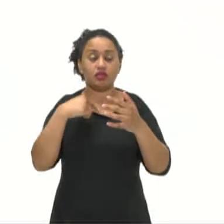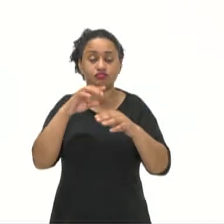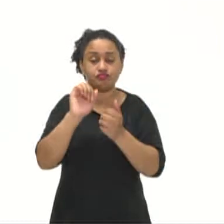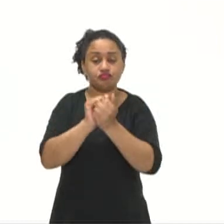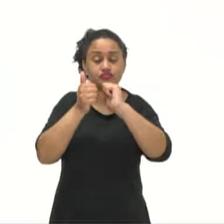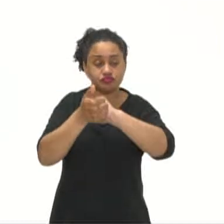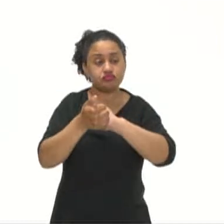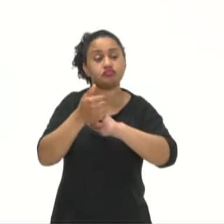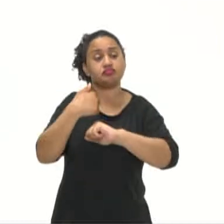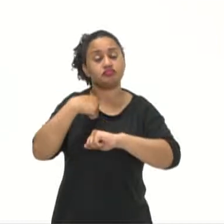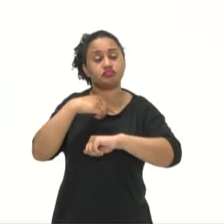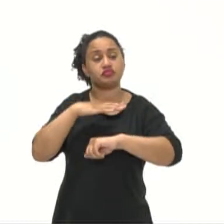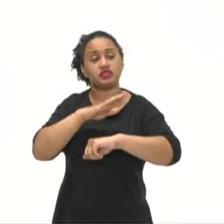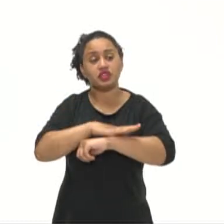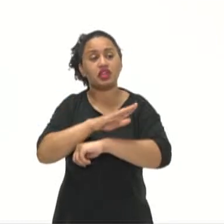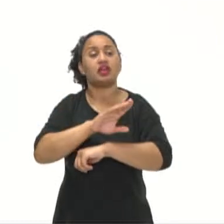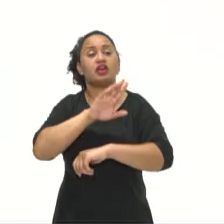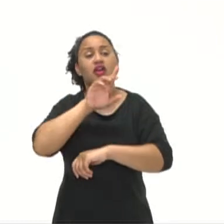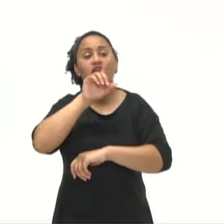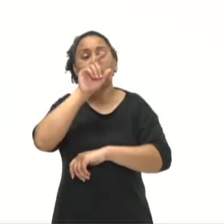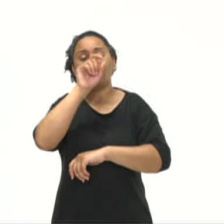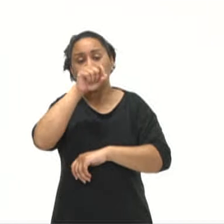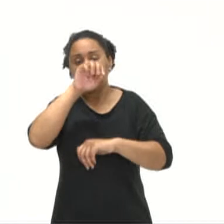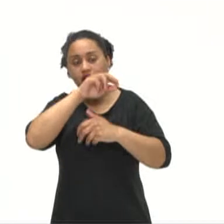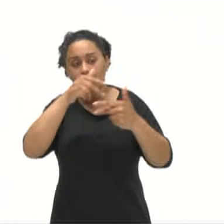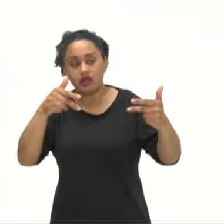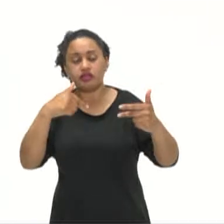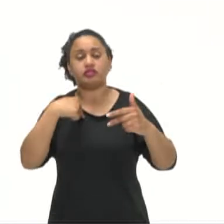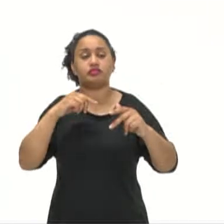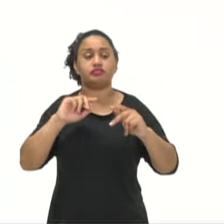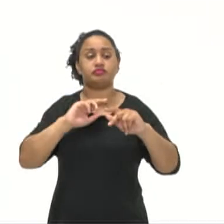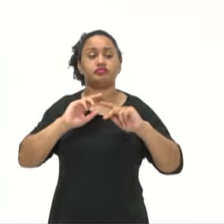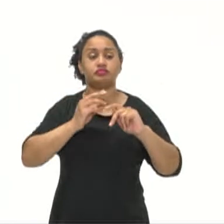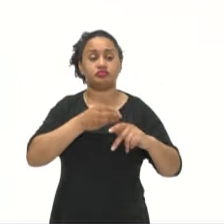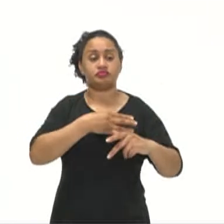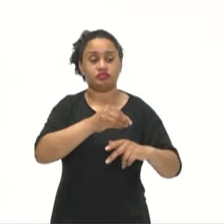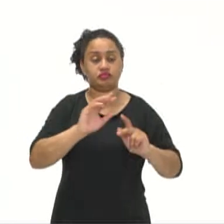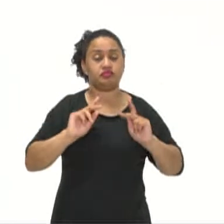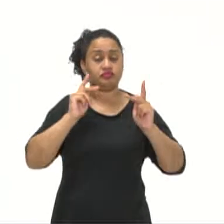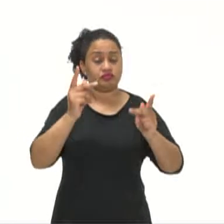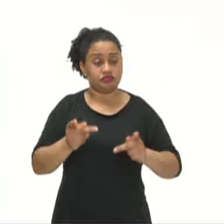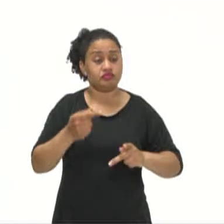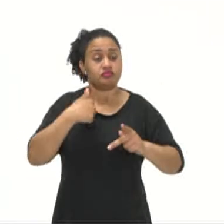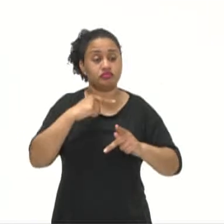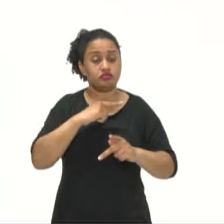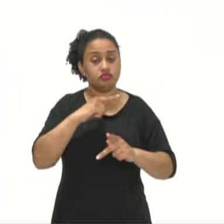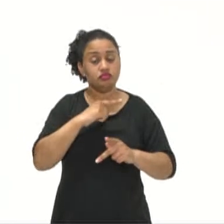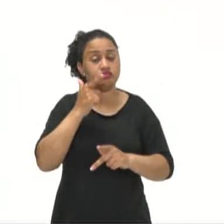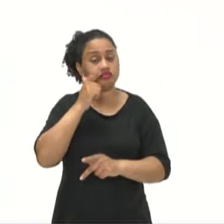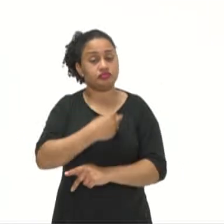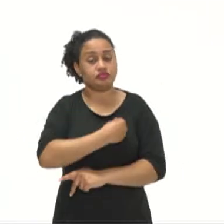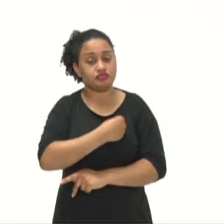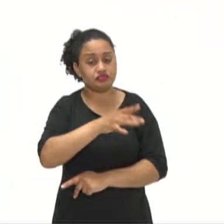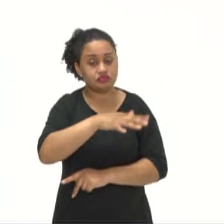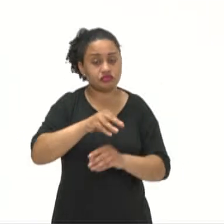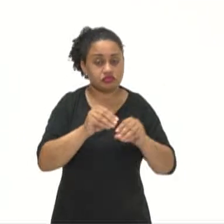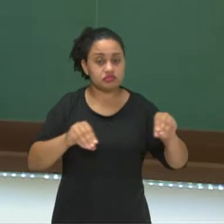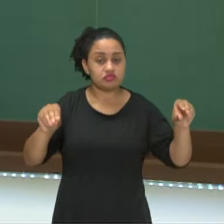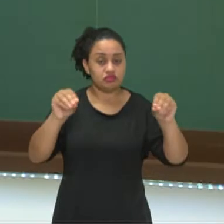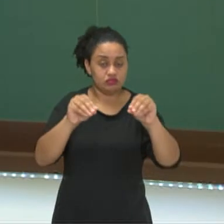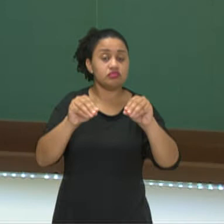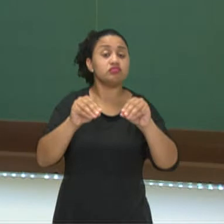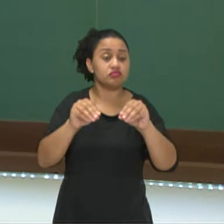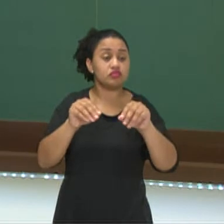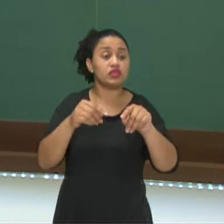os répteis, aves e mamíferos tiveram para a sobrevivência ao ambiente terrestre. Então, O